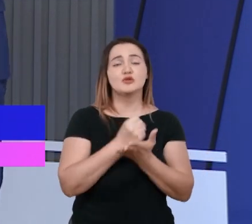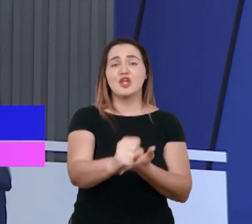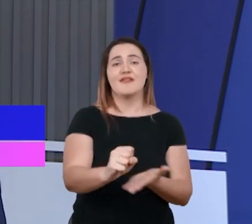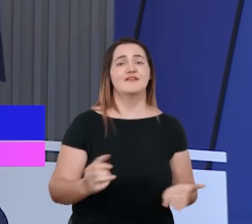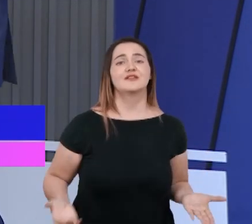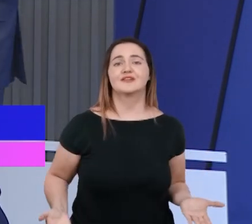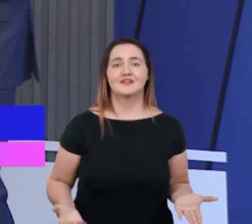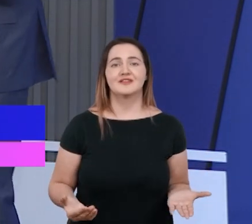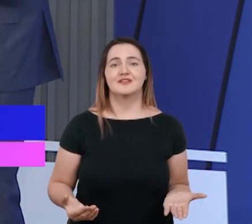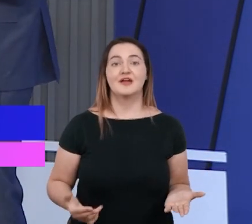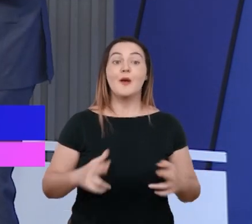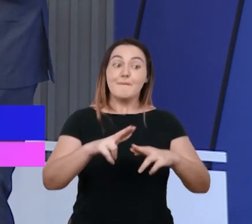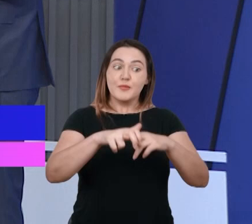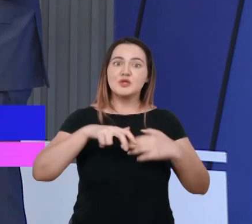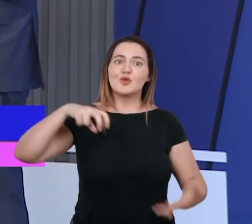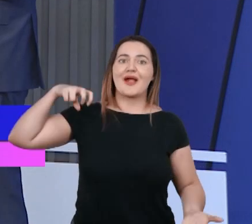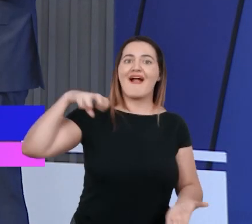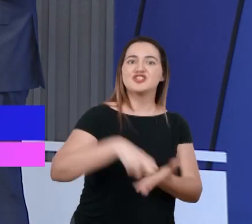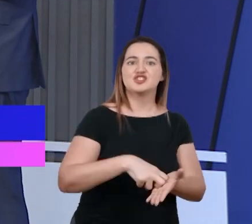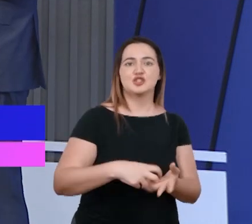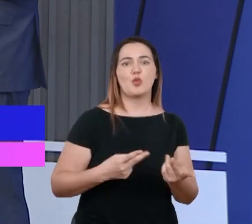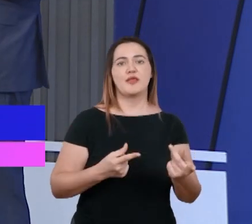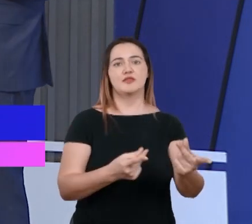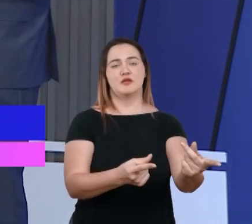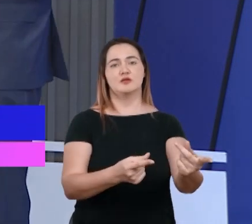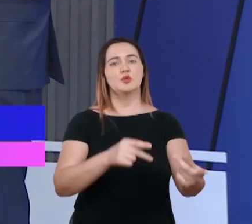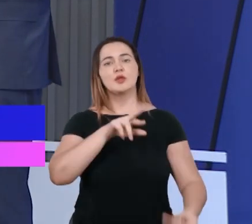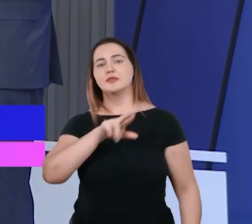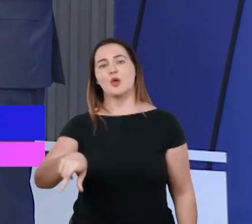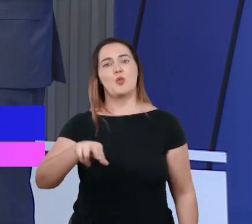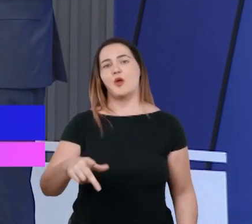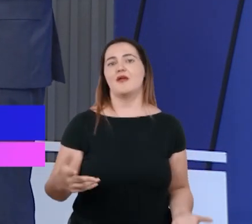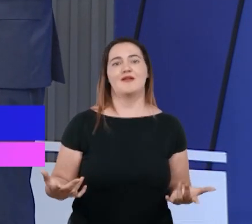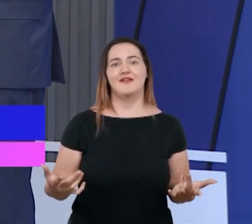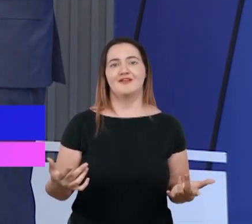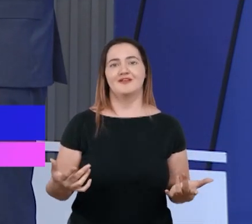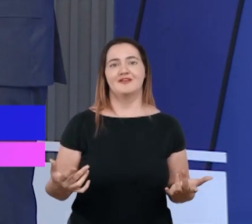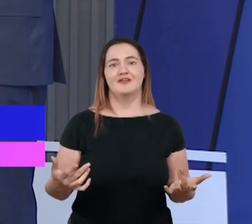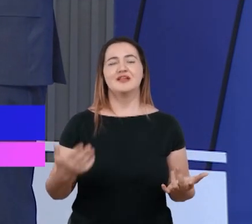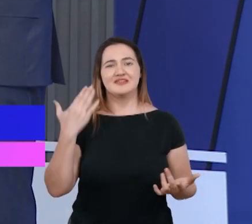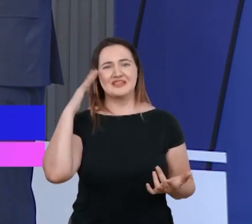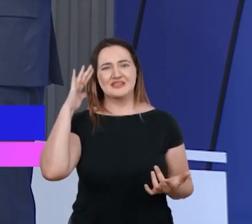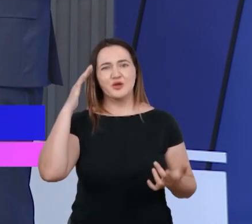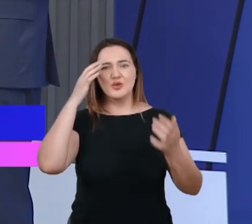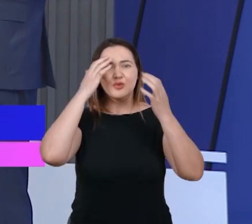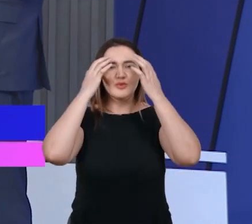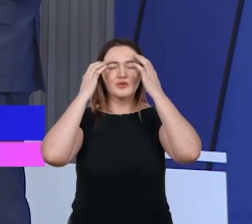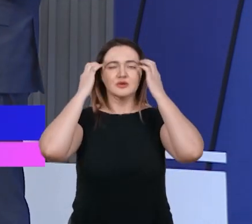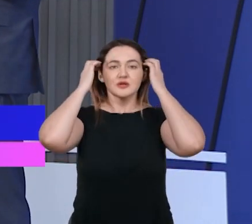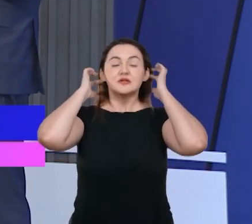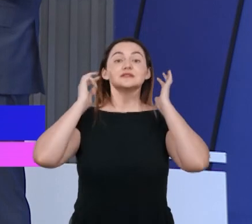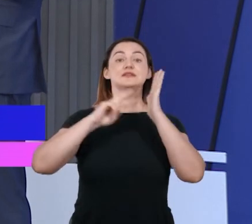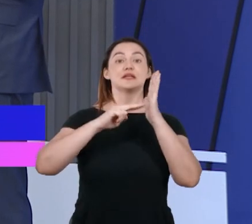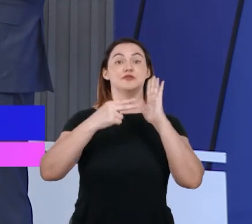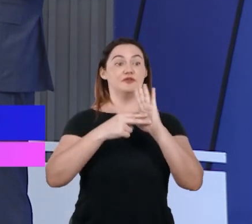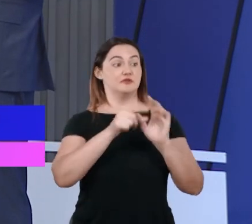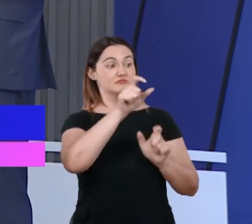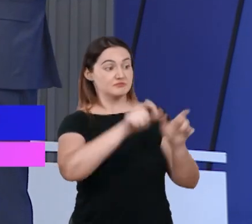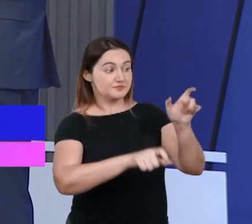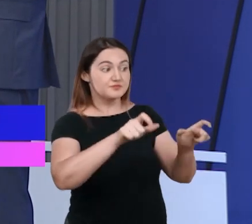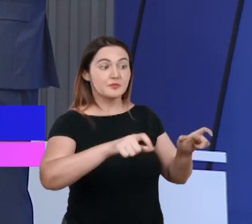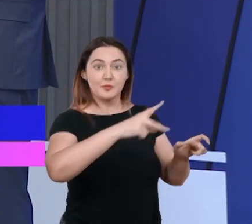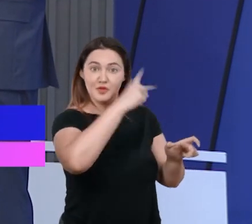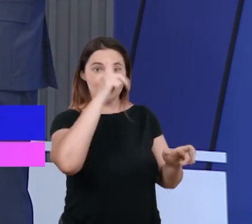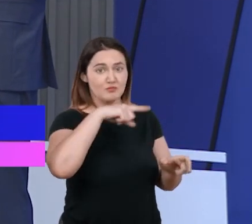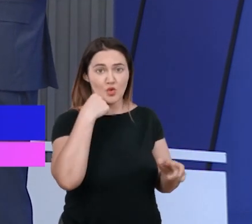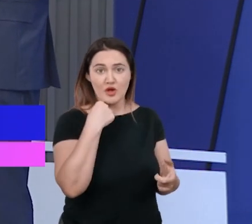seguinte, que castigo eterno não é a mesma coisa que eterno